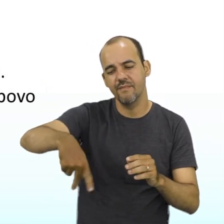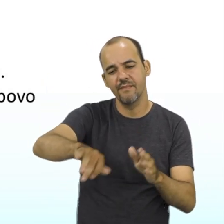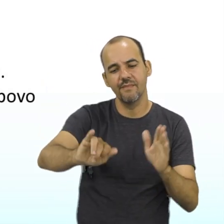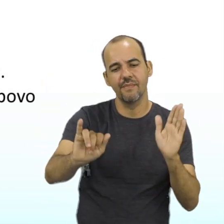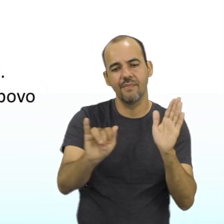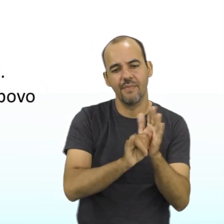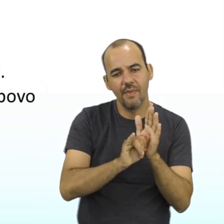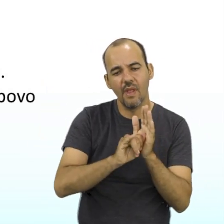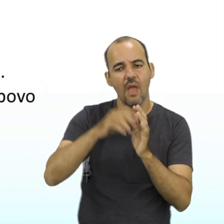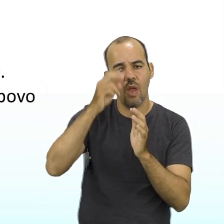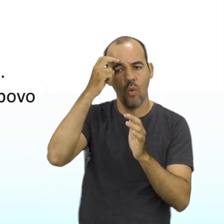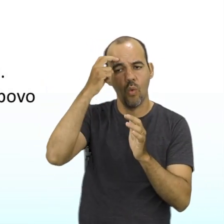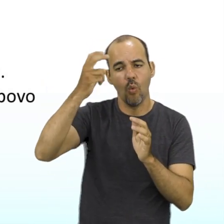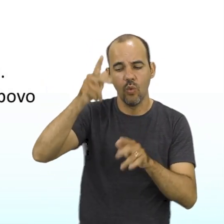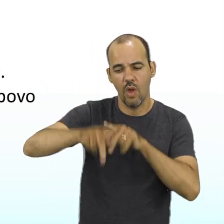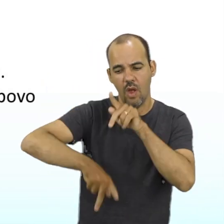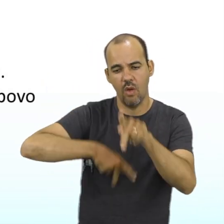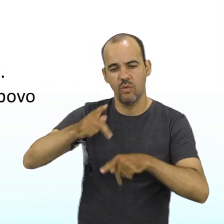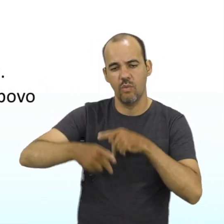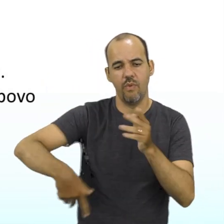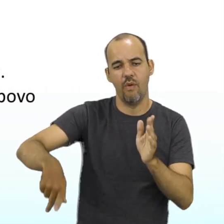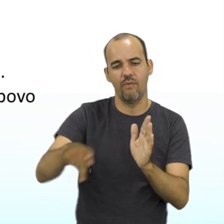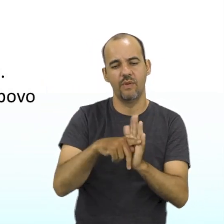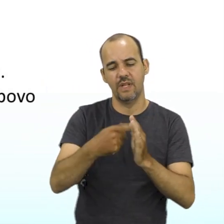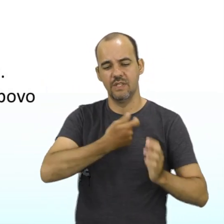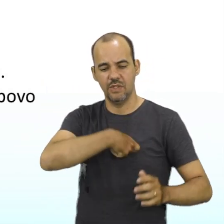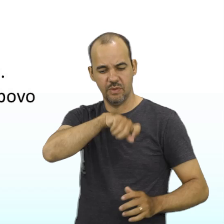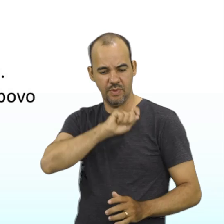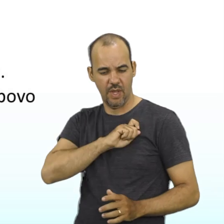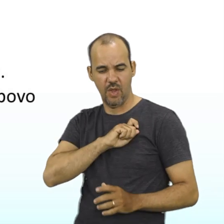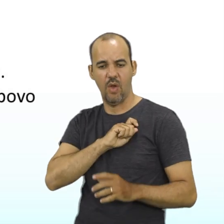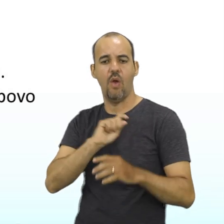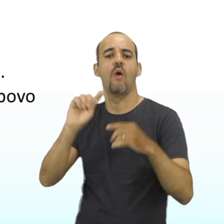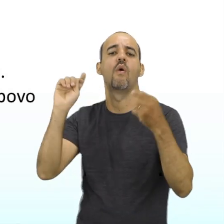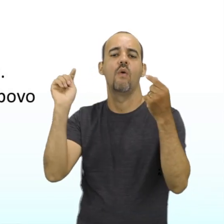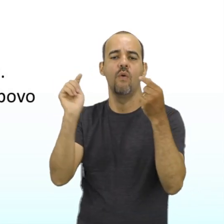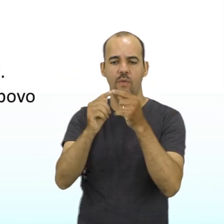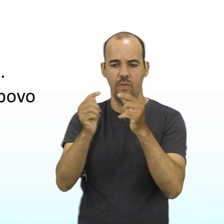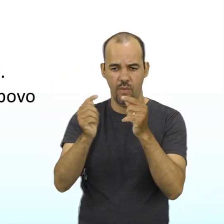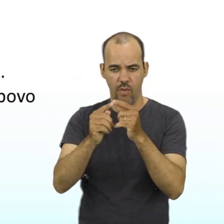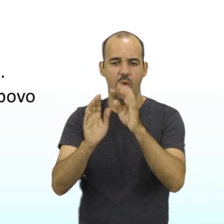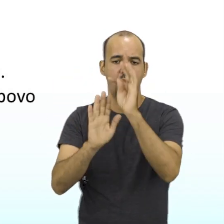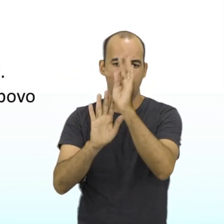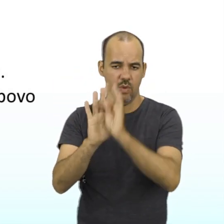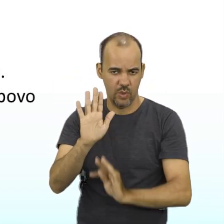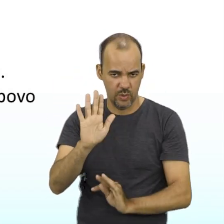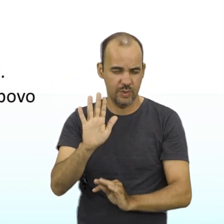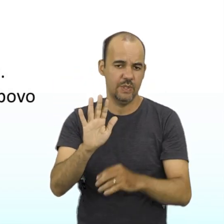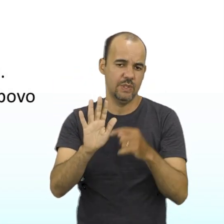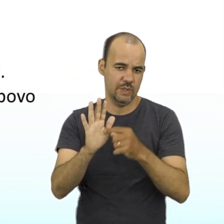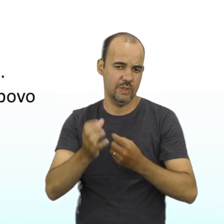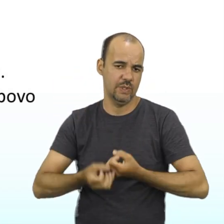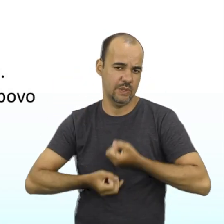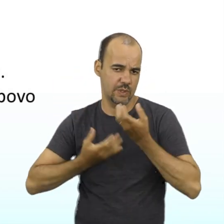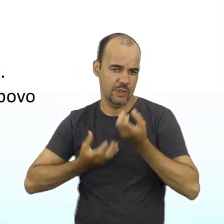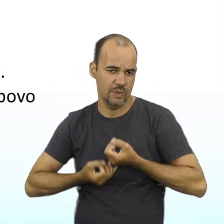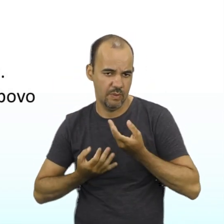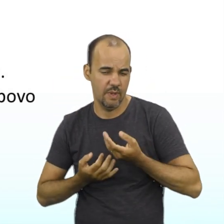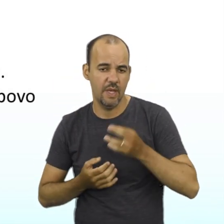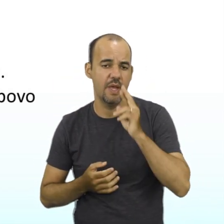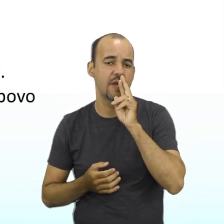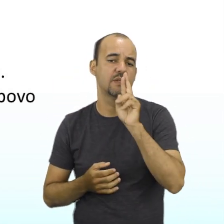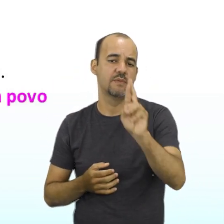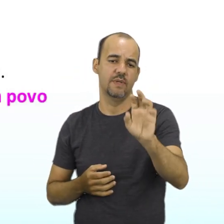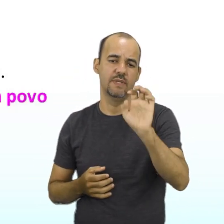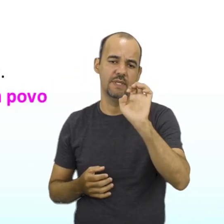de um povo. E aí é sobre isso que todo o contexto do poema faz. Então a nossa resposta